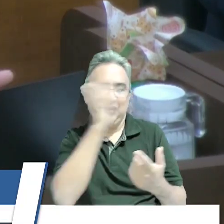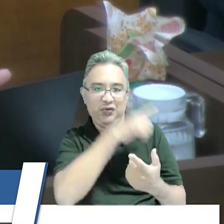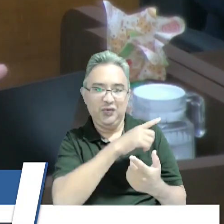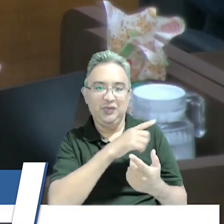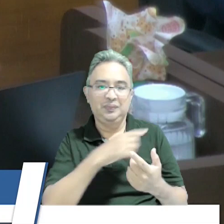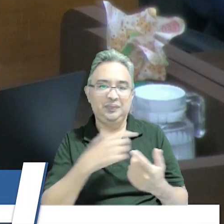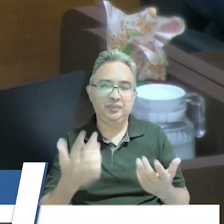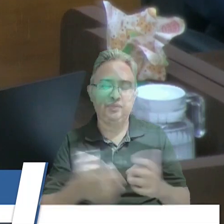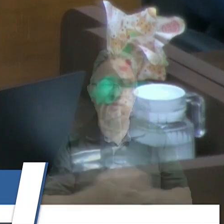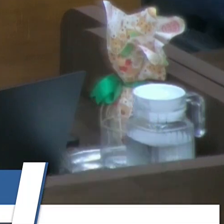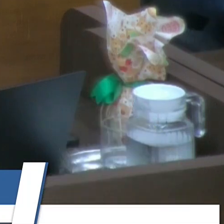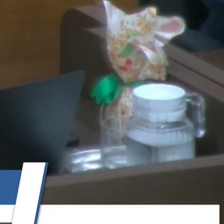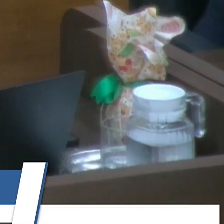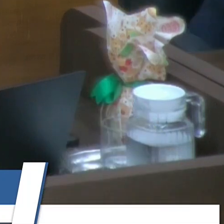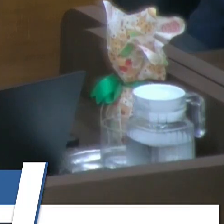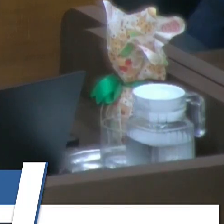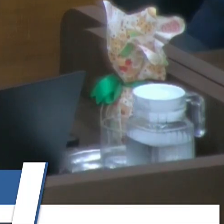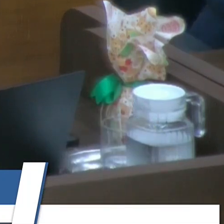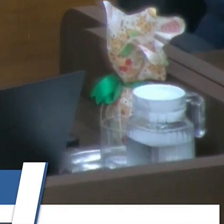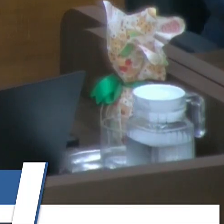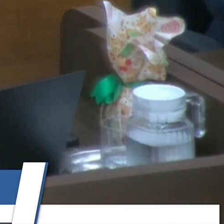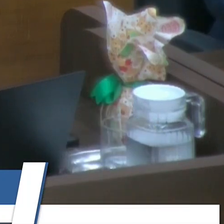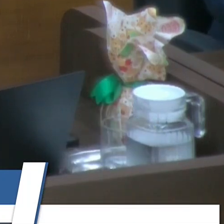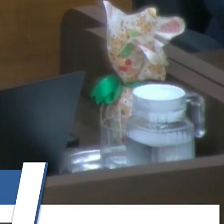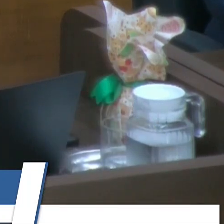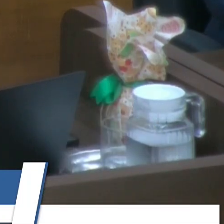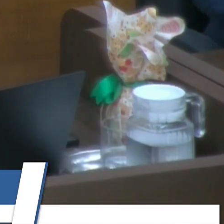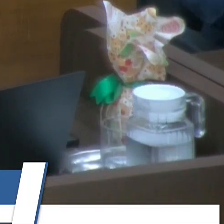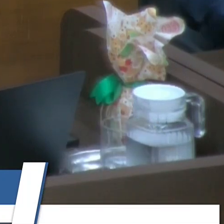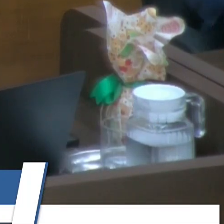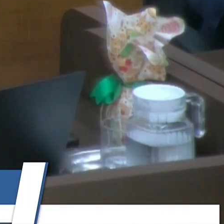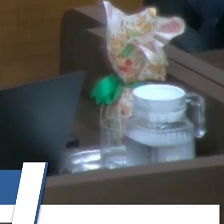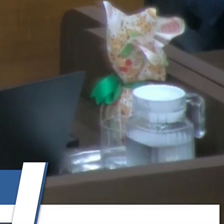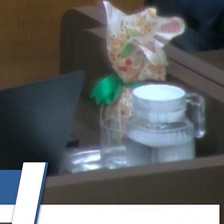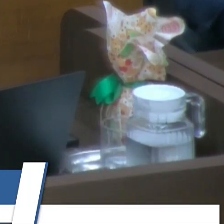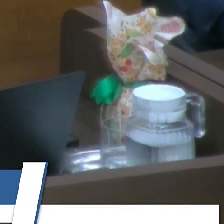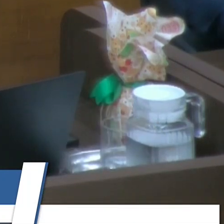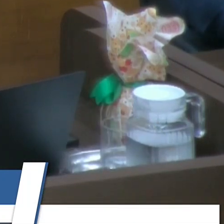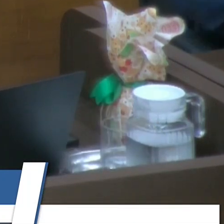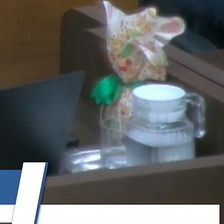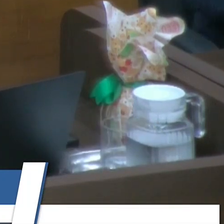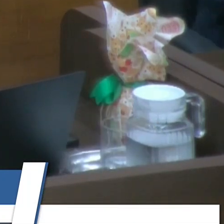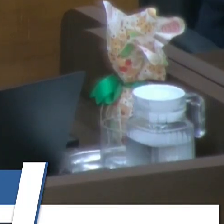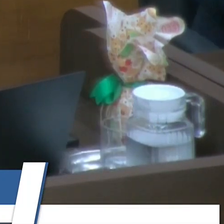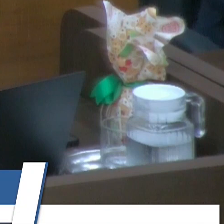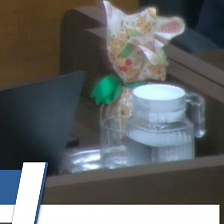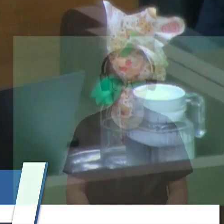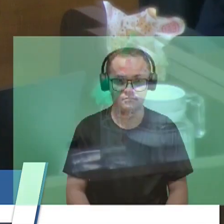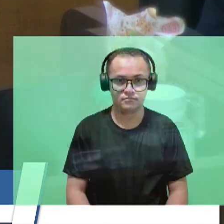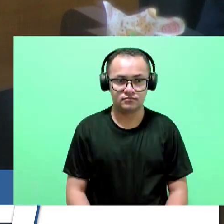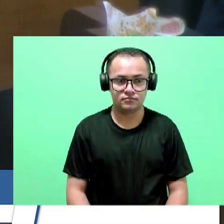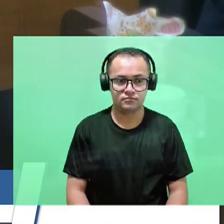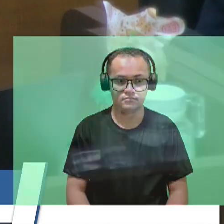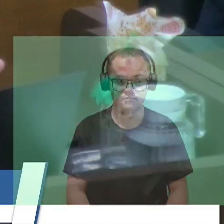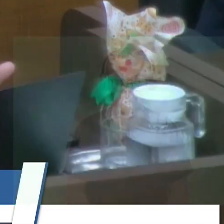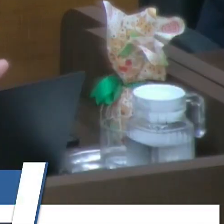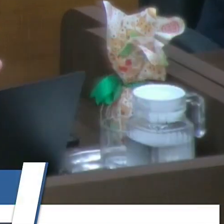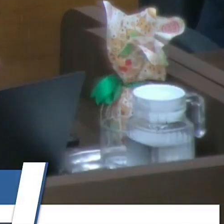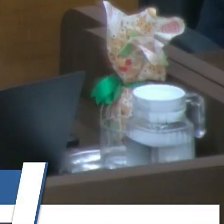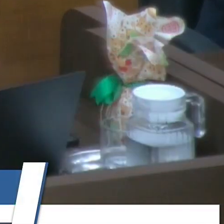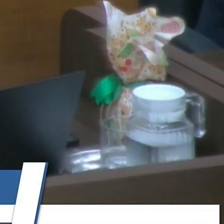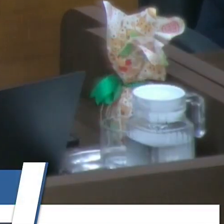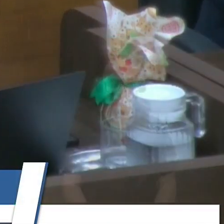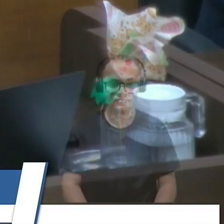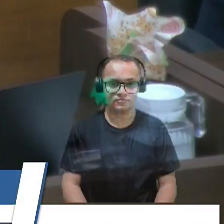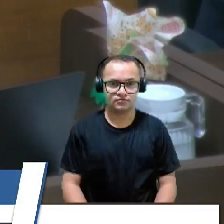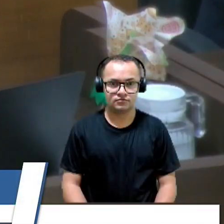os inúmeros acidentes. Há menos de 2 meses morreu um amigo ali, o João, que foi, e fora de horário